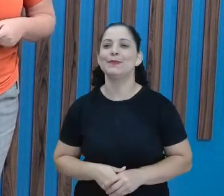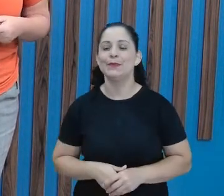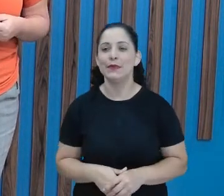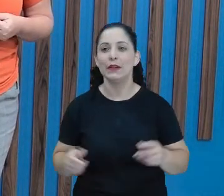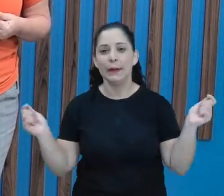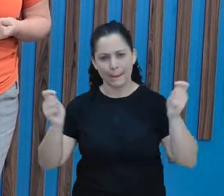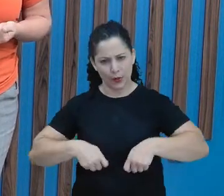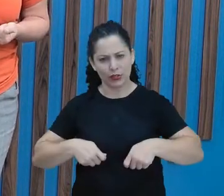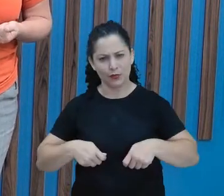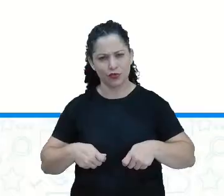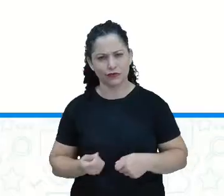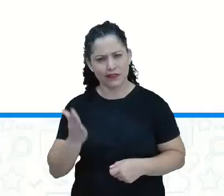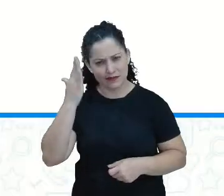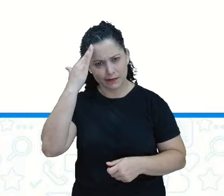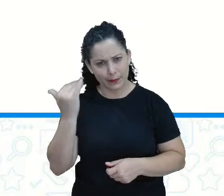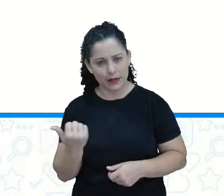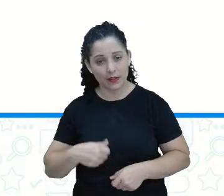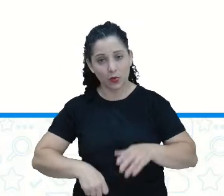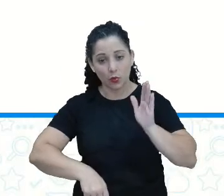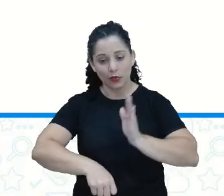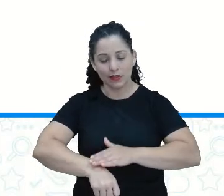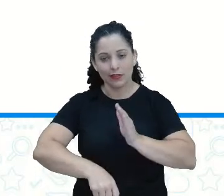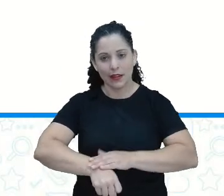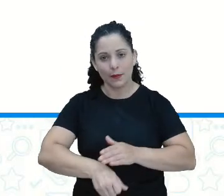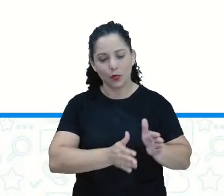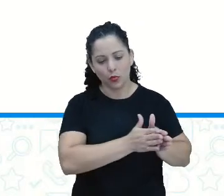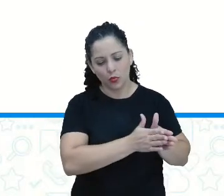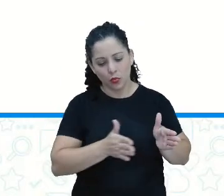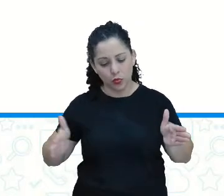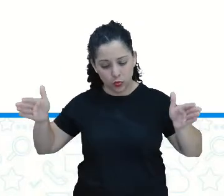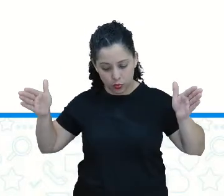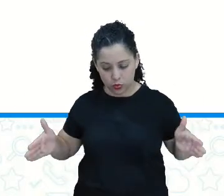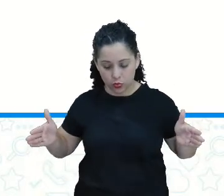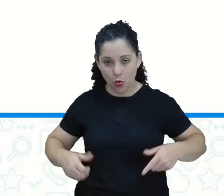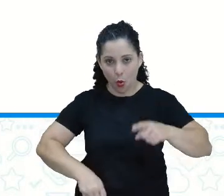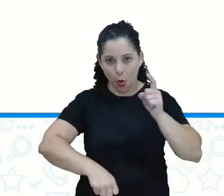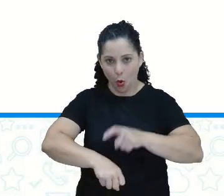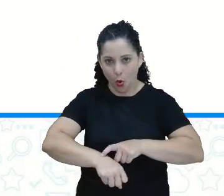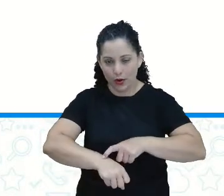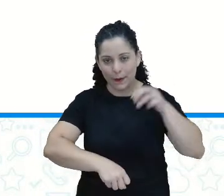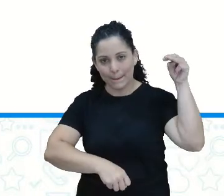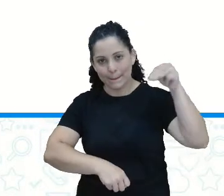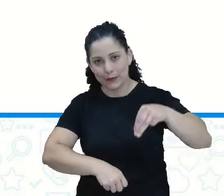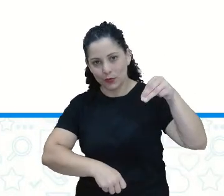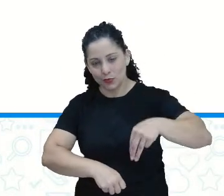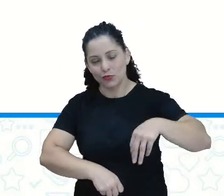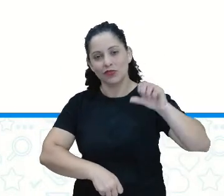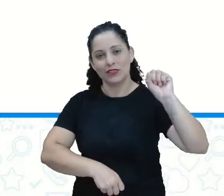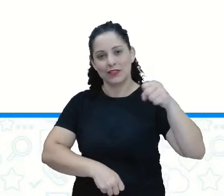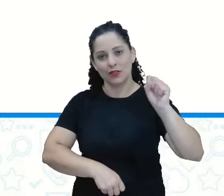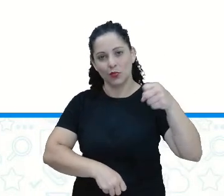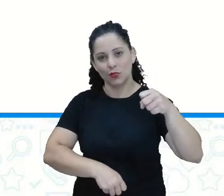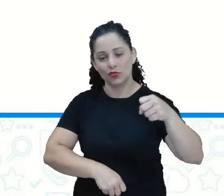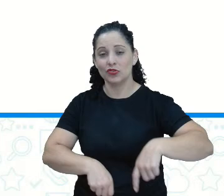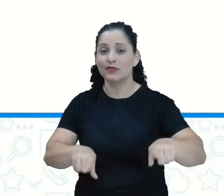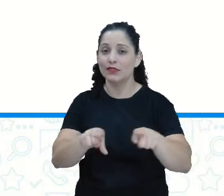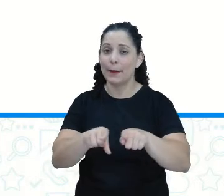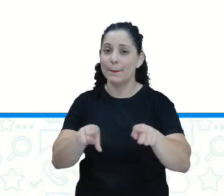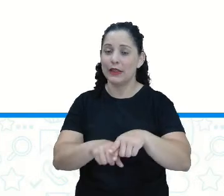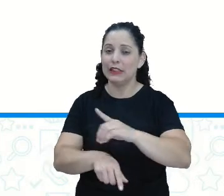Podemos medir o intervalo de tempo em horas, minutos e segundos e também em